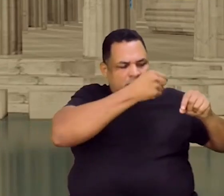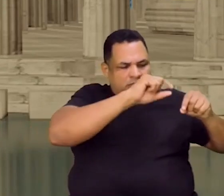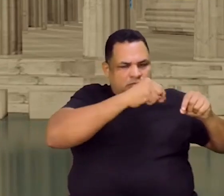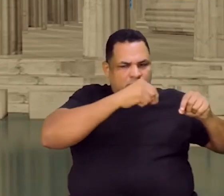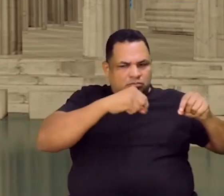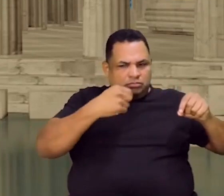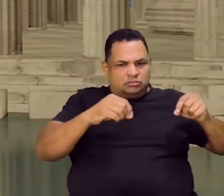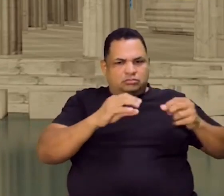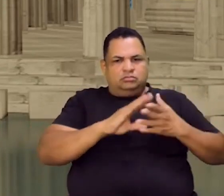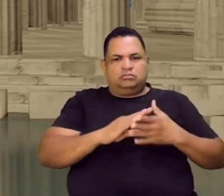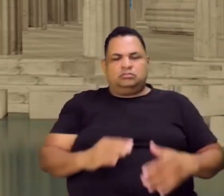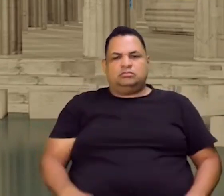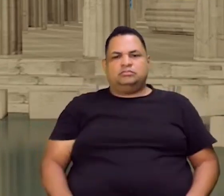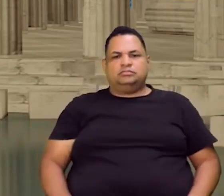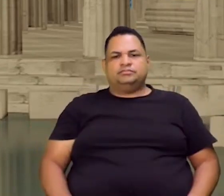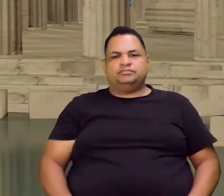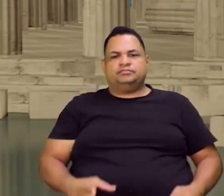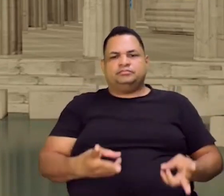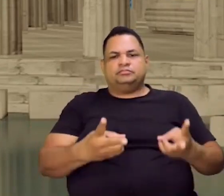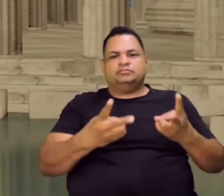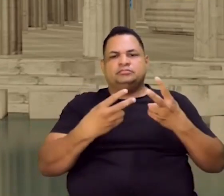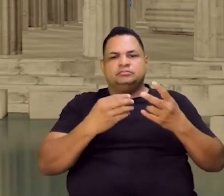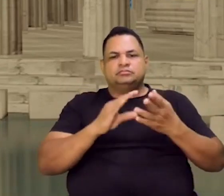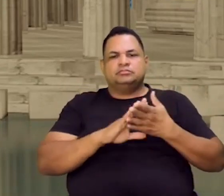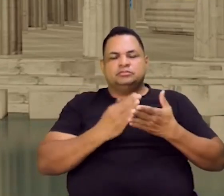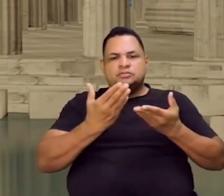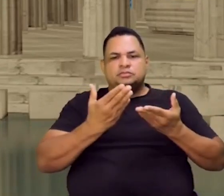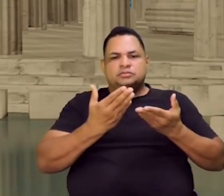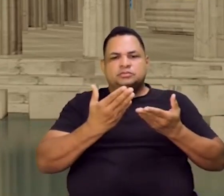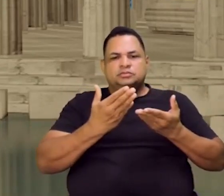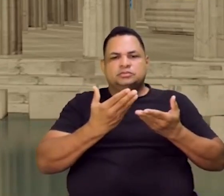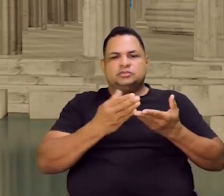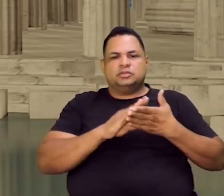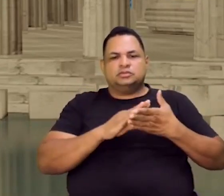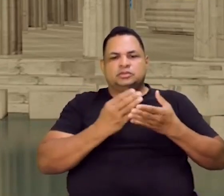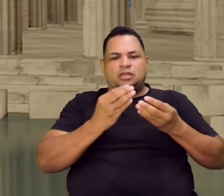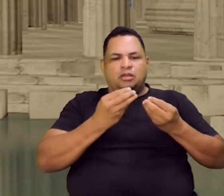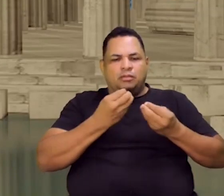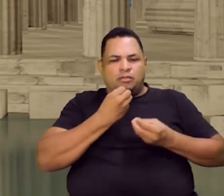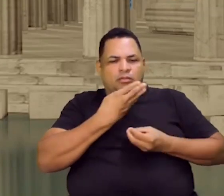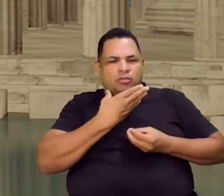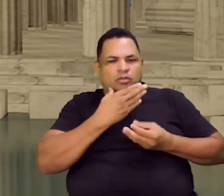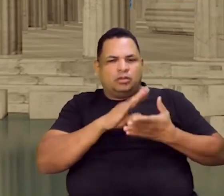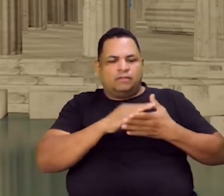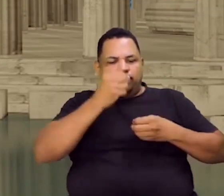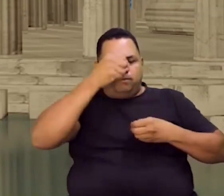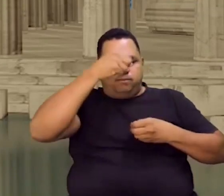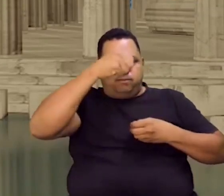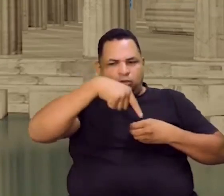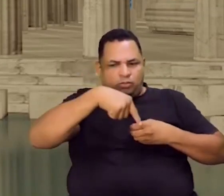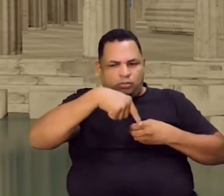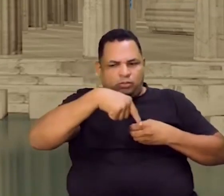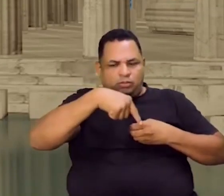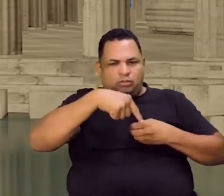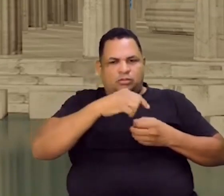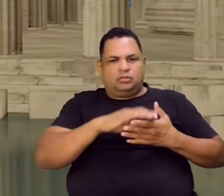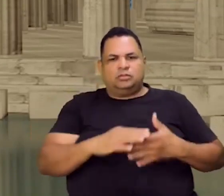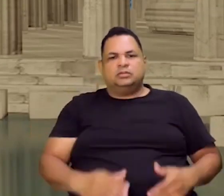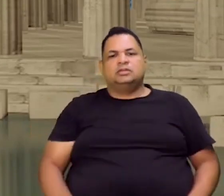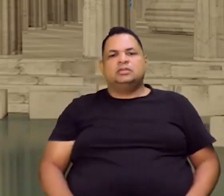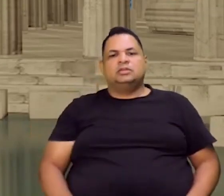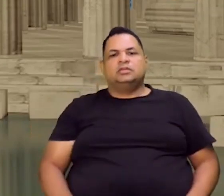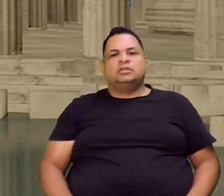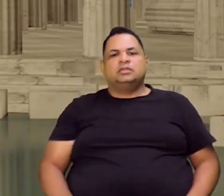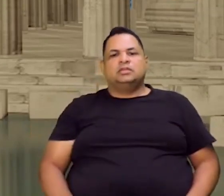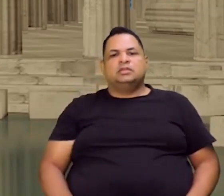mais? Cupuaçu. Vocês perceberam que quando elas são maduras, já não sustenta mais no galho, elas caem, corpos pesados, tendem para